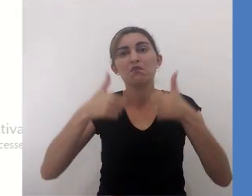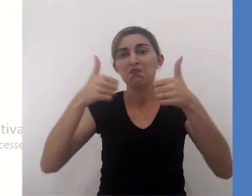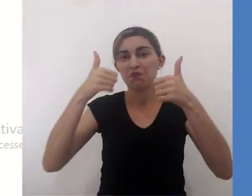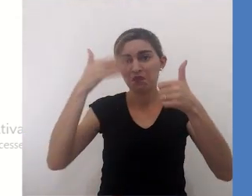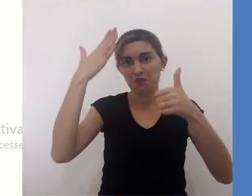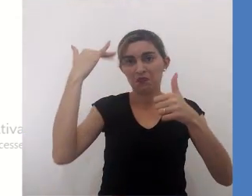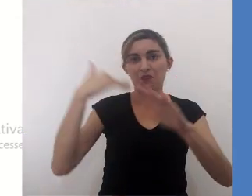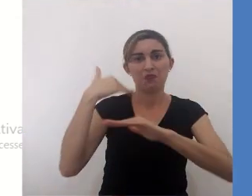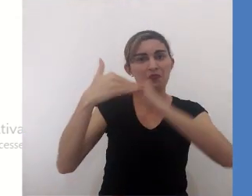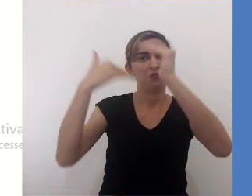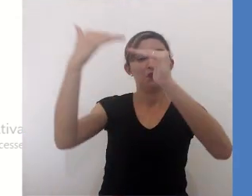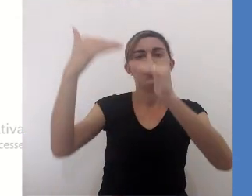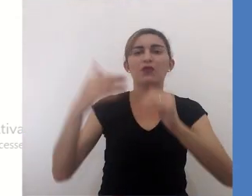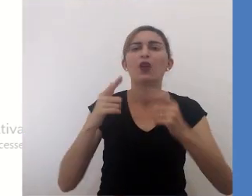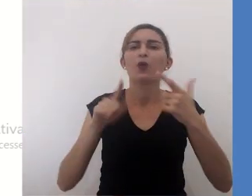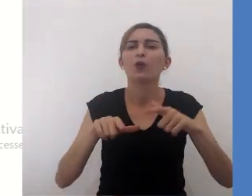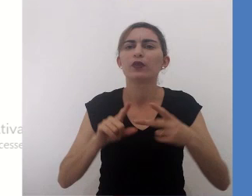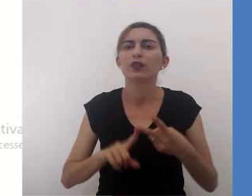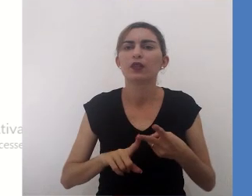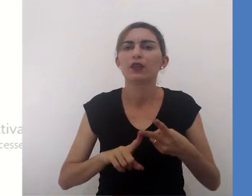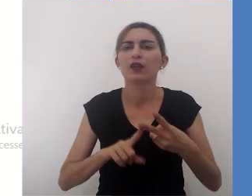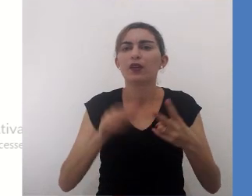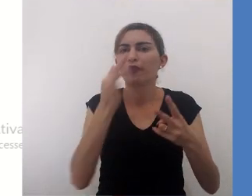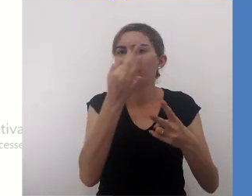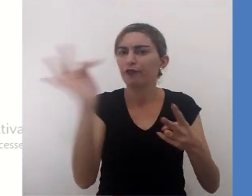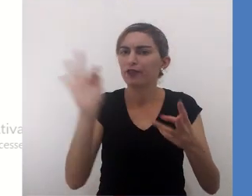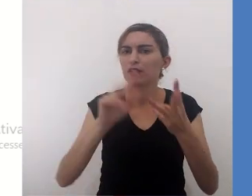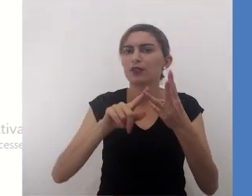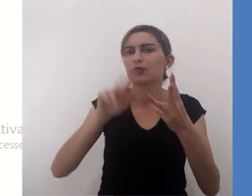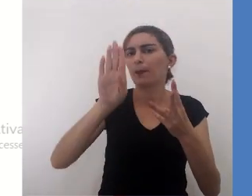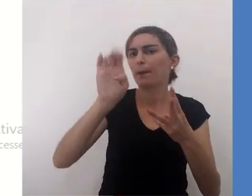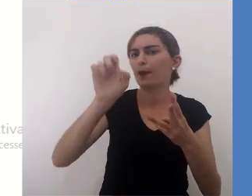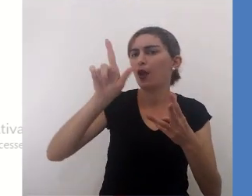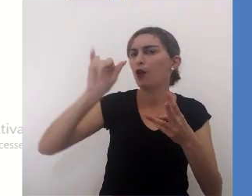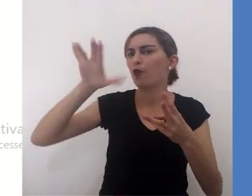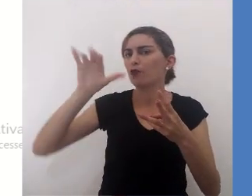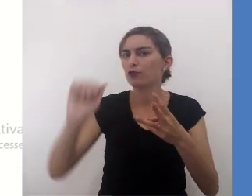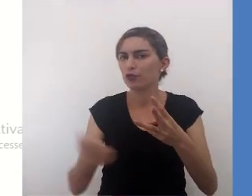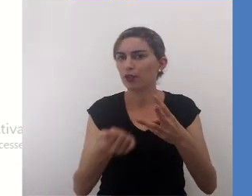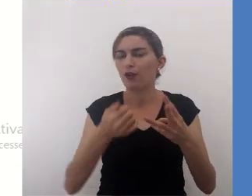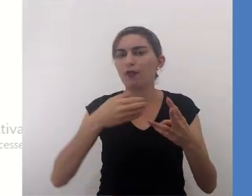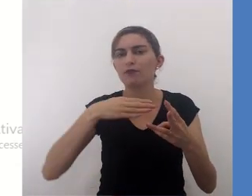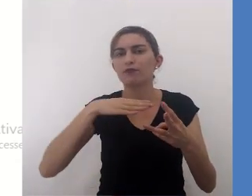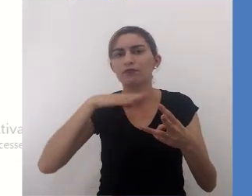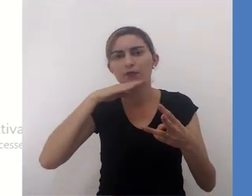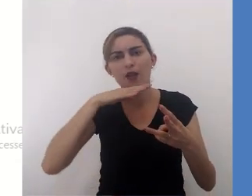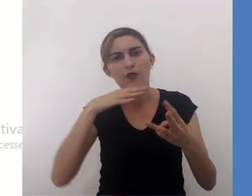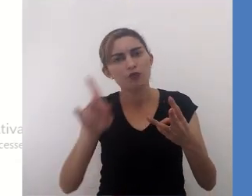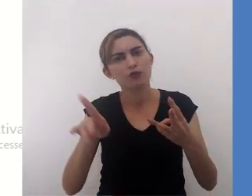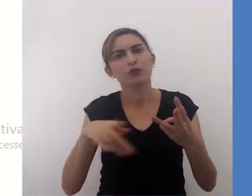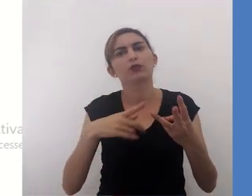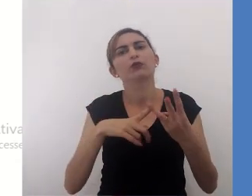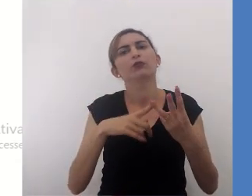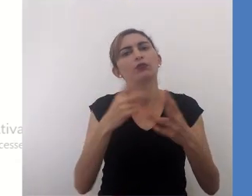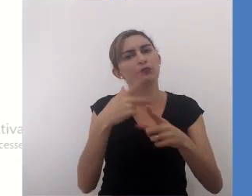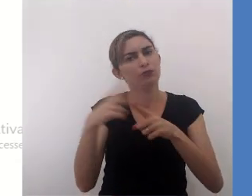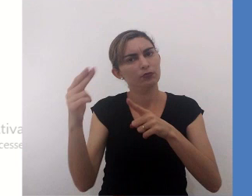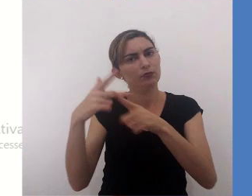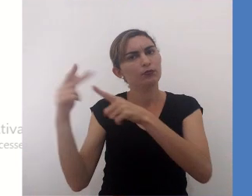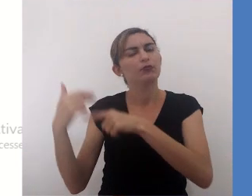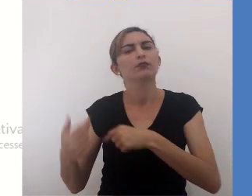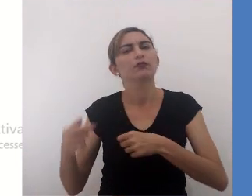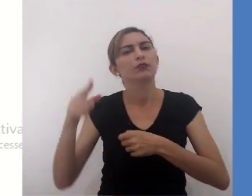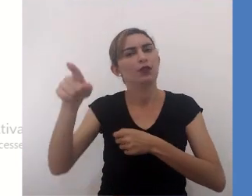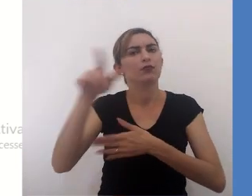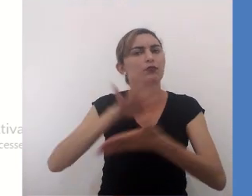bem sucedidos aonde? Na França e na Bélgica. Então, embora esses